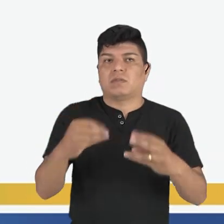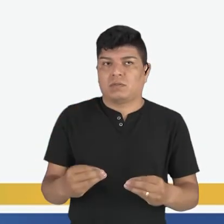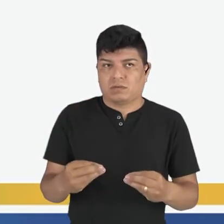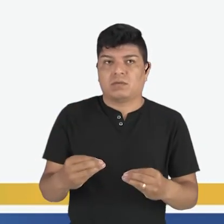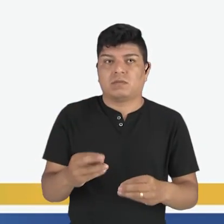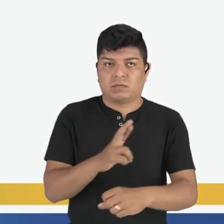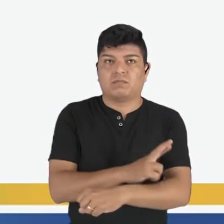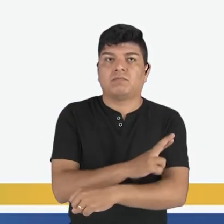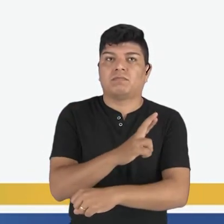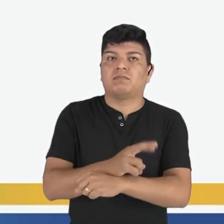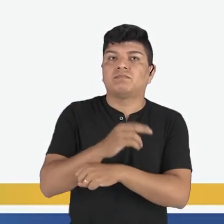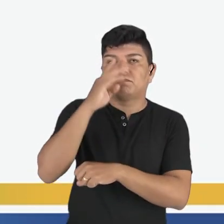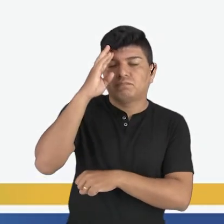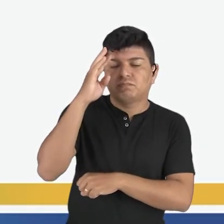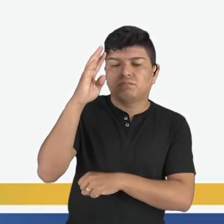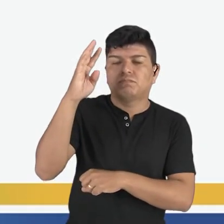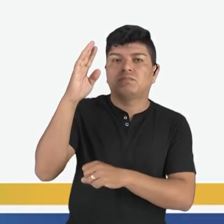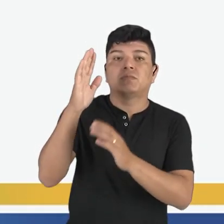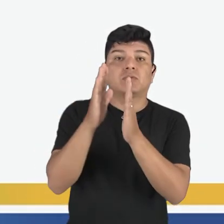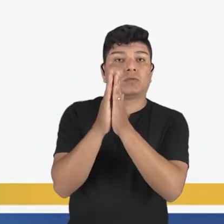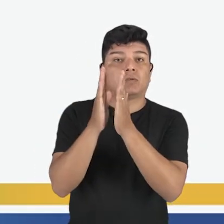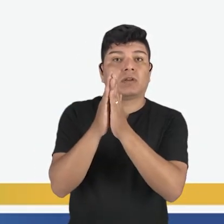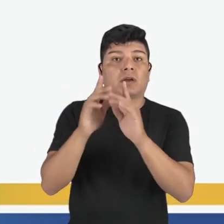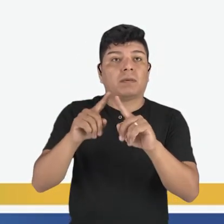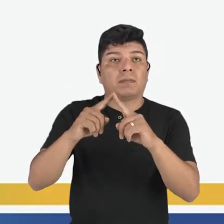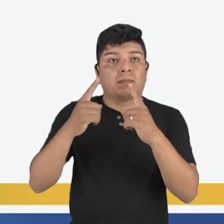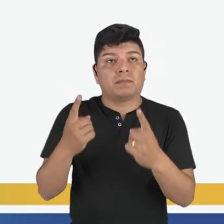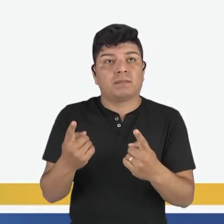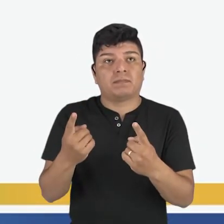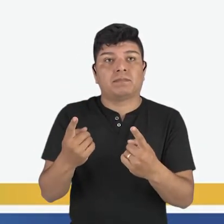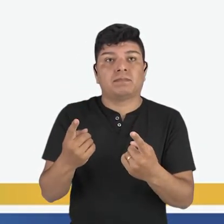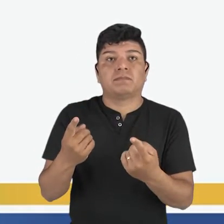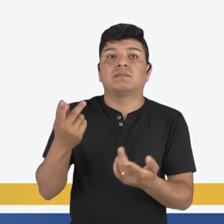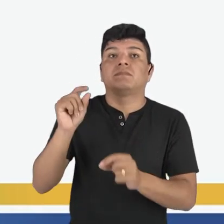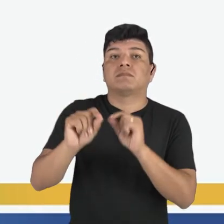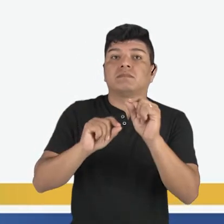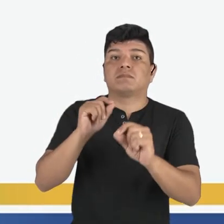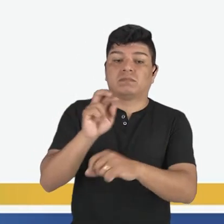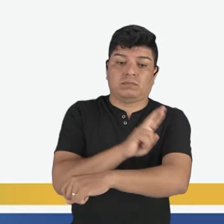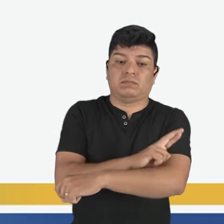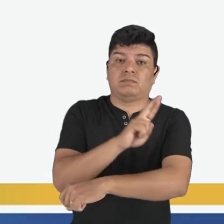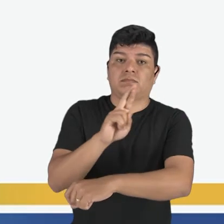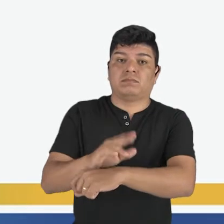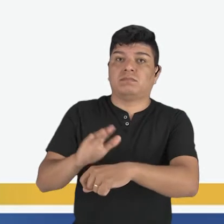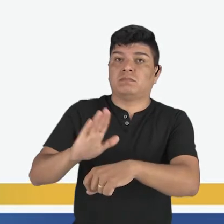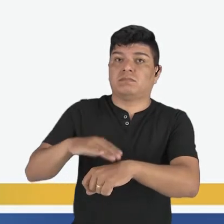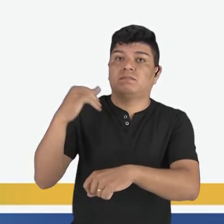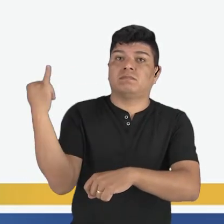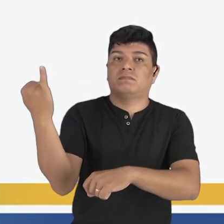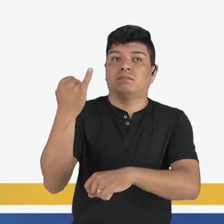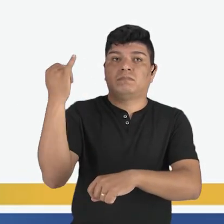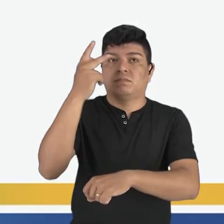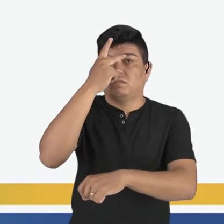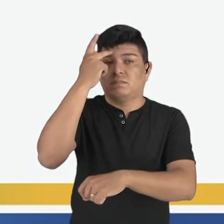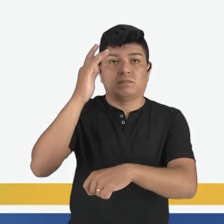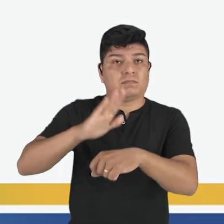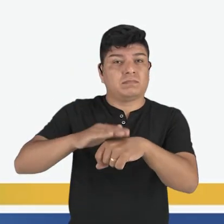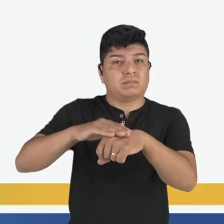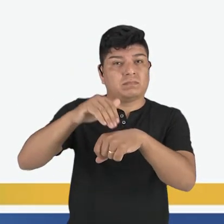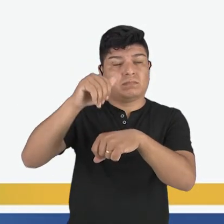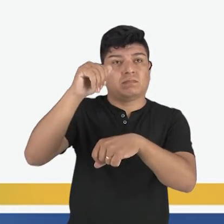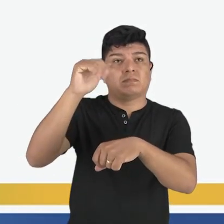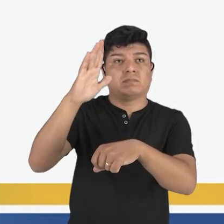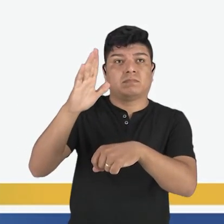religiões implicam em meditação, mas há religiões que dão mais ênfase, as pessoas passam mais tempo